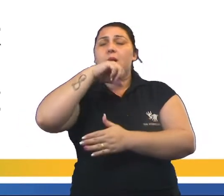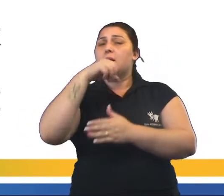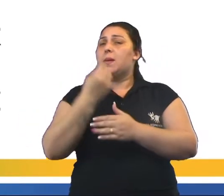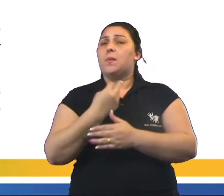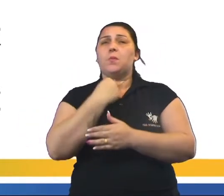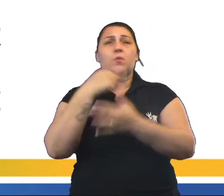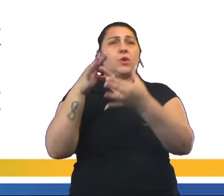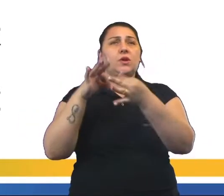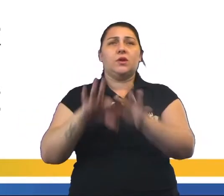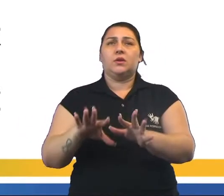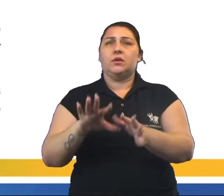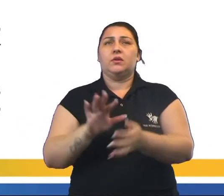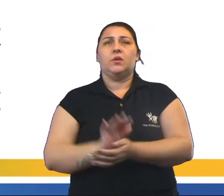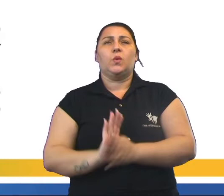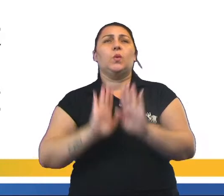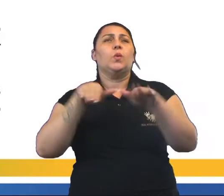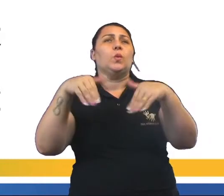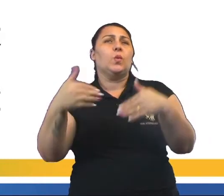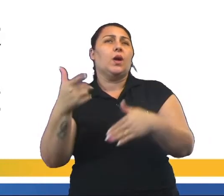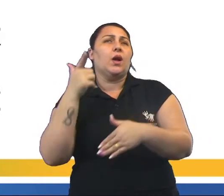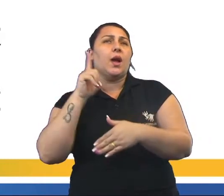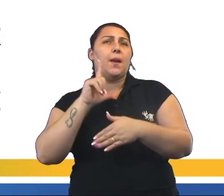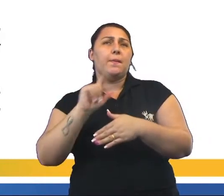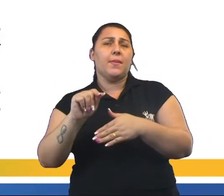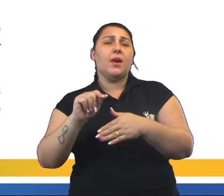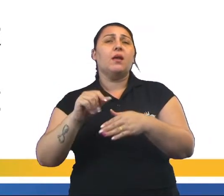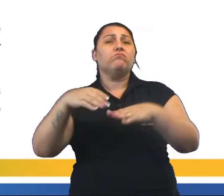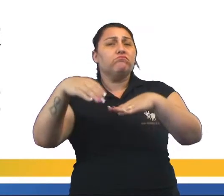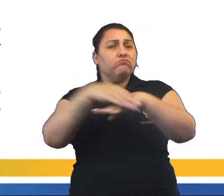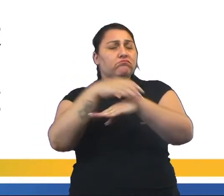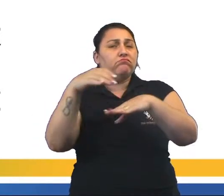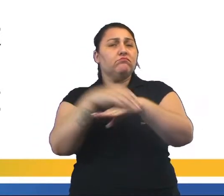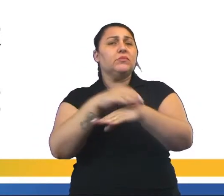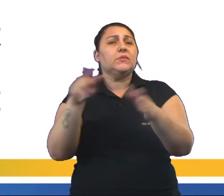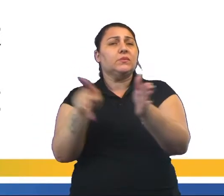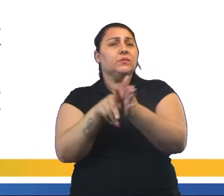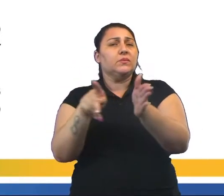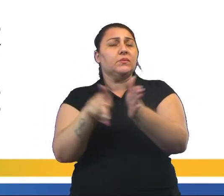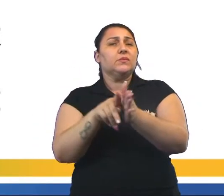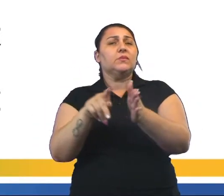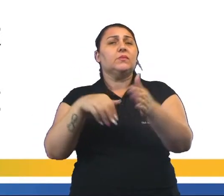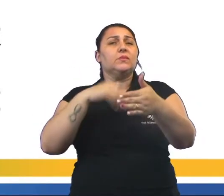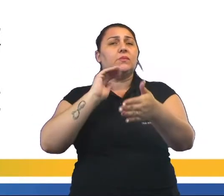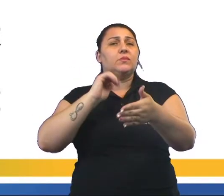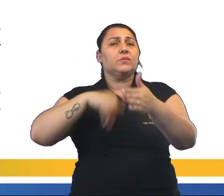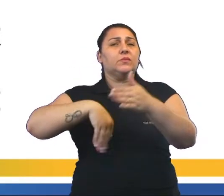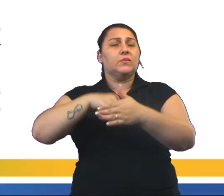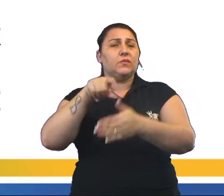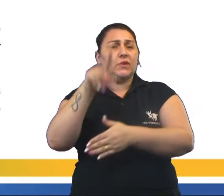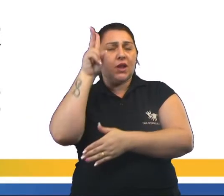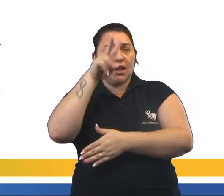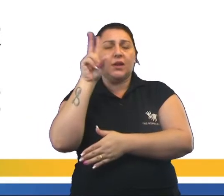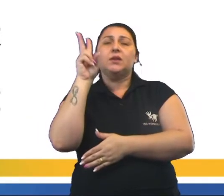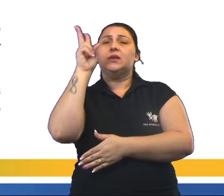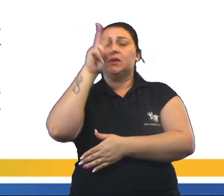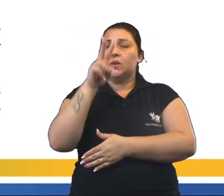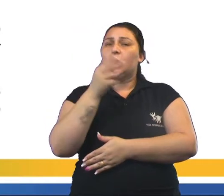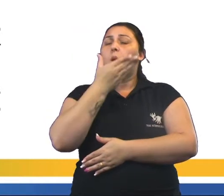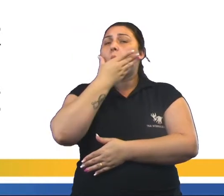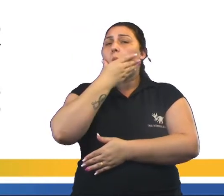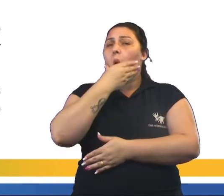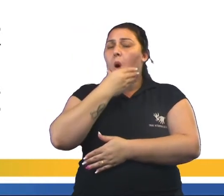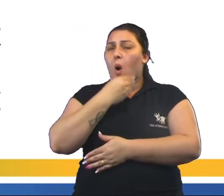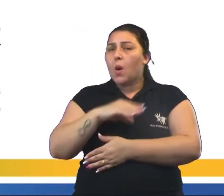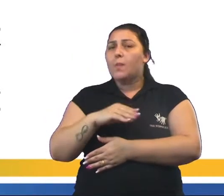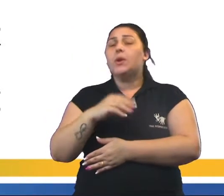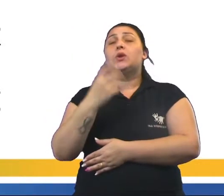podia deixar. Quando é que você ganhou a primeira chuteira? Você lembra dela? Lembro. Eu ganhei de um senhor lá